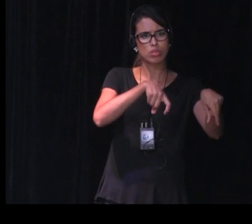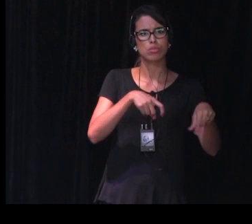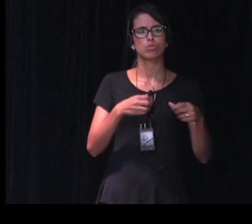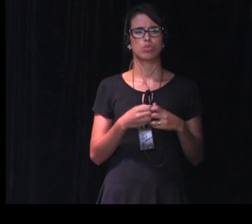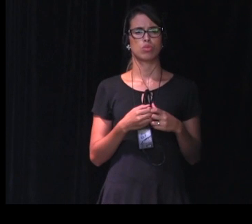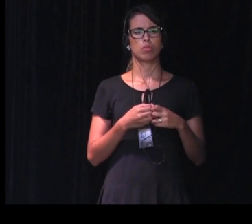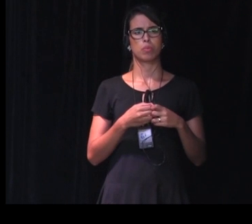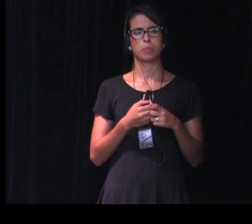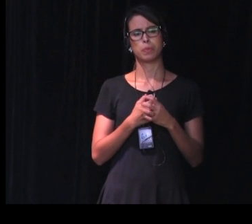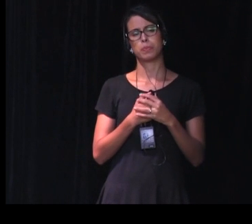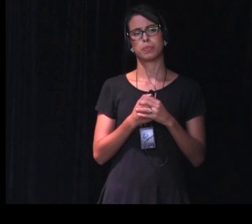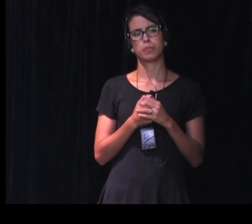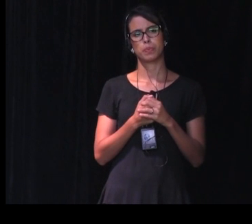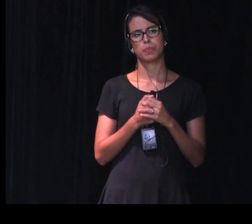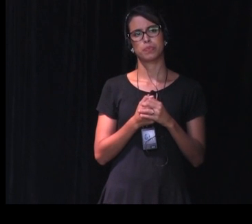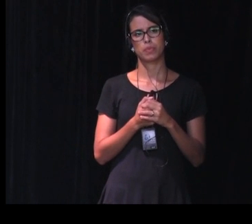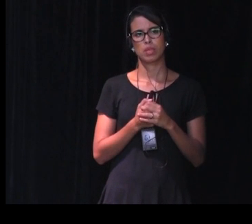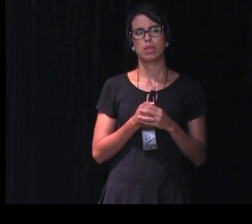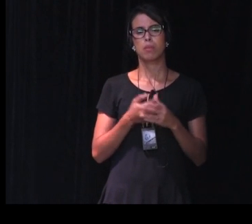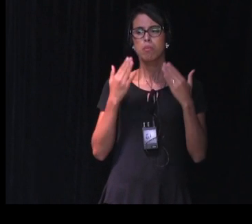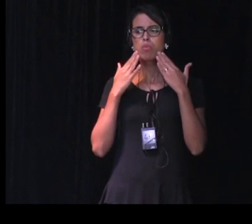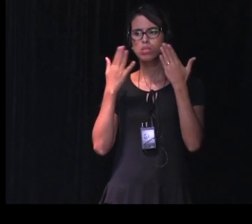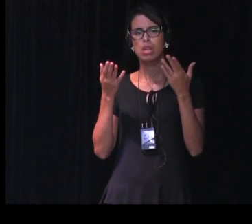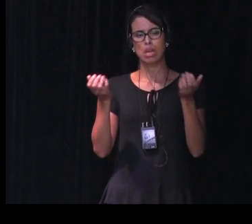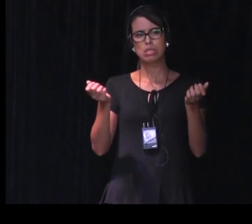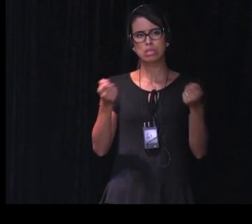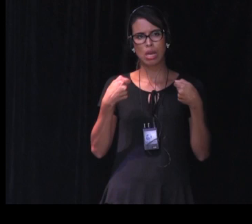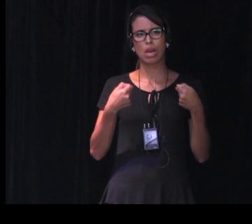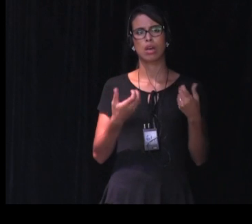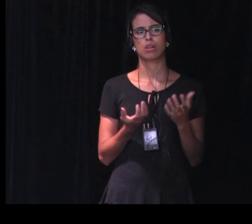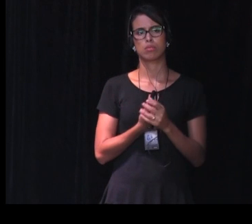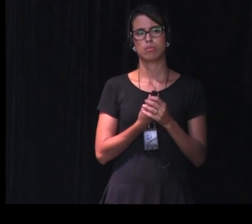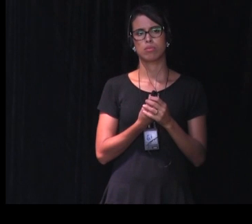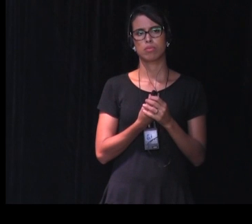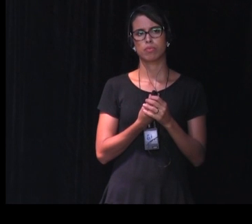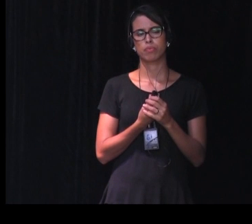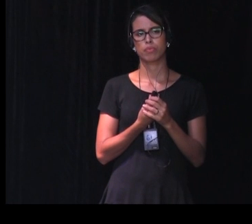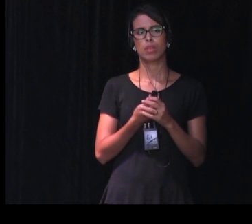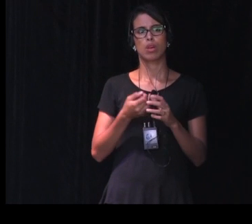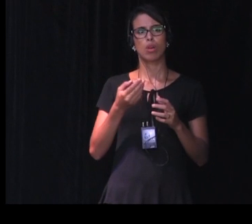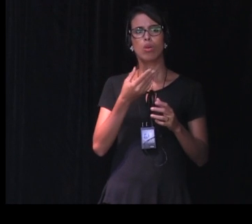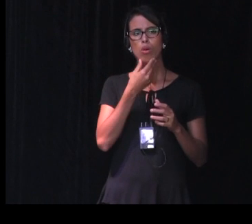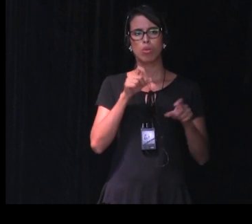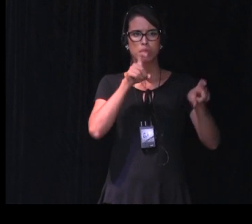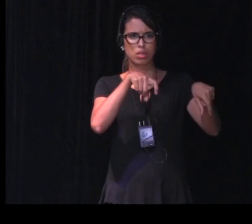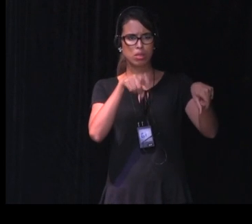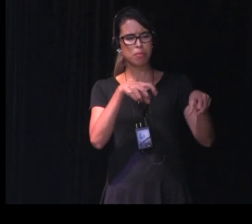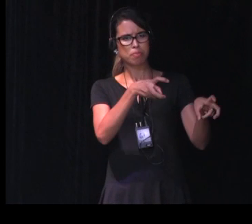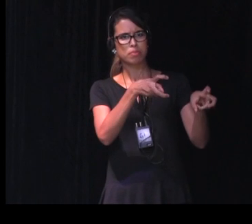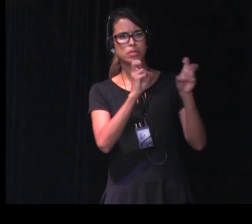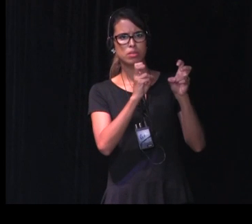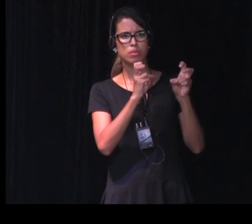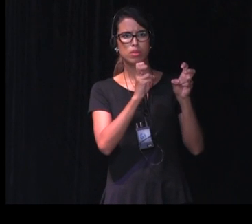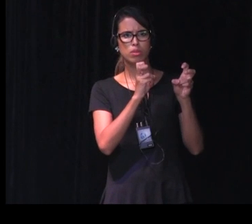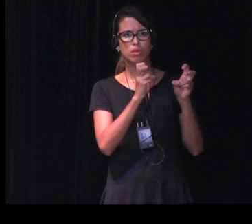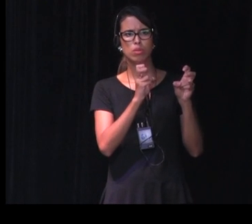ensinar os agricultores, os fazendeiros, que se pode chegar a viver muito bem, começaram a